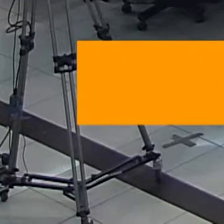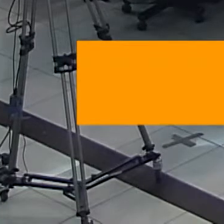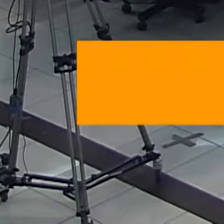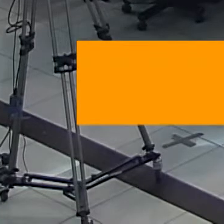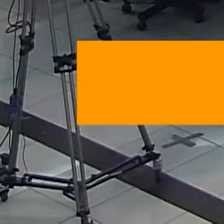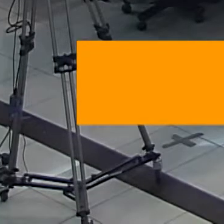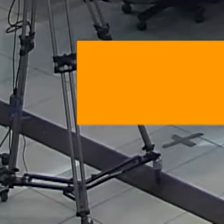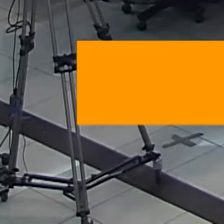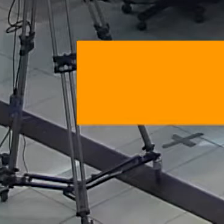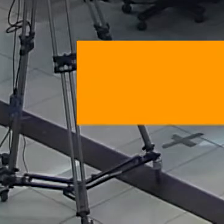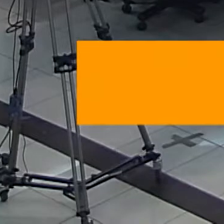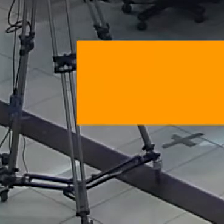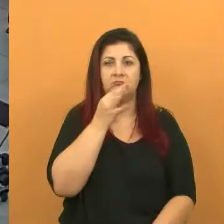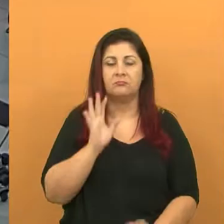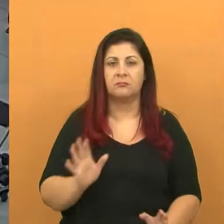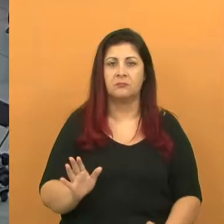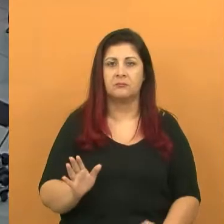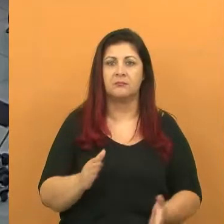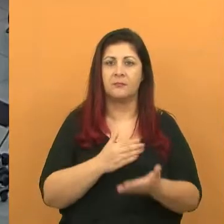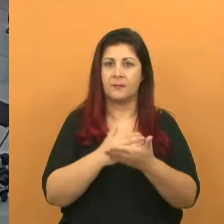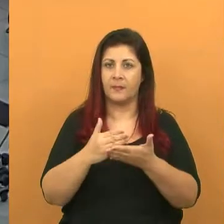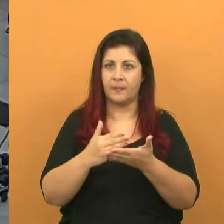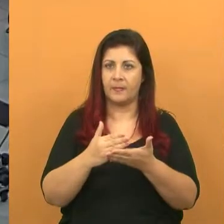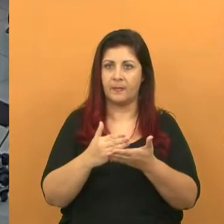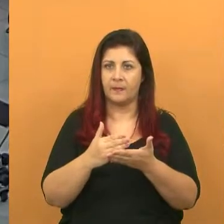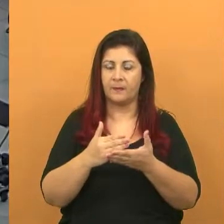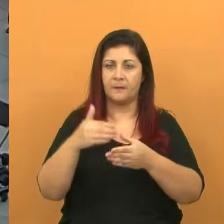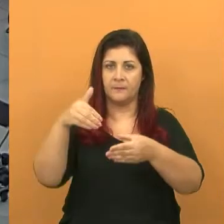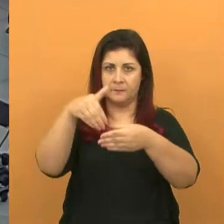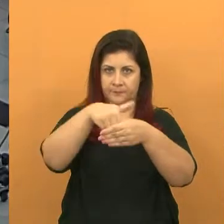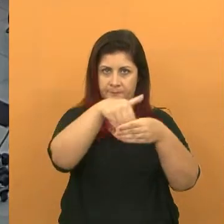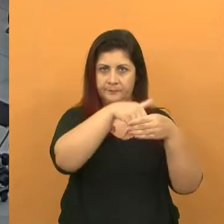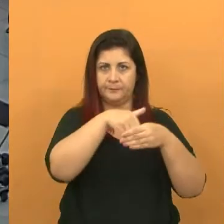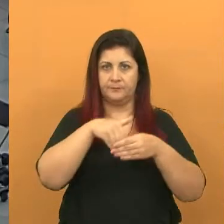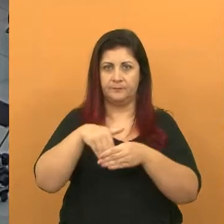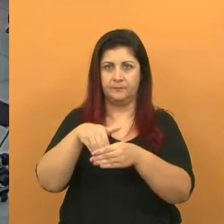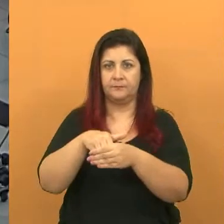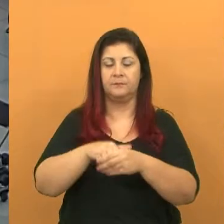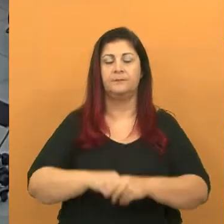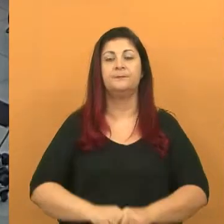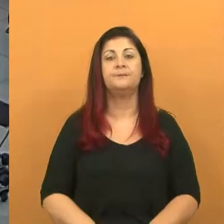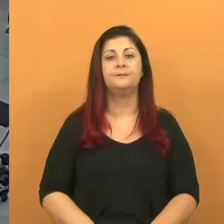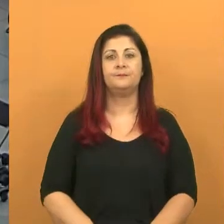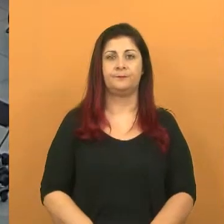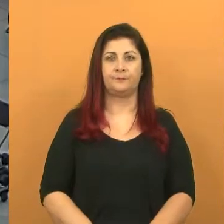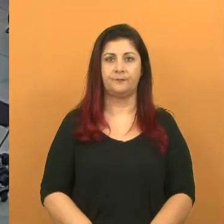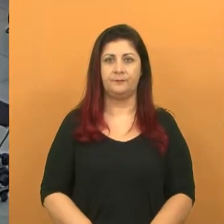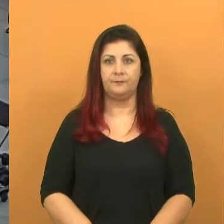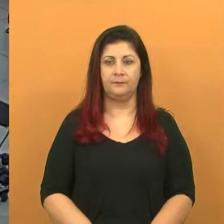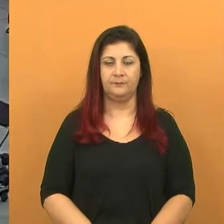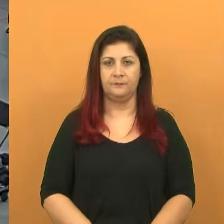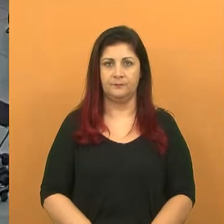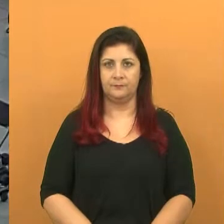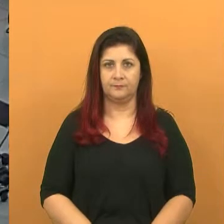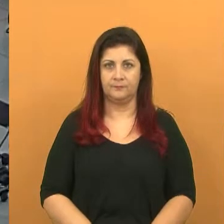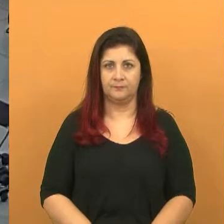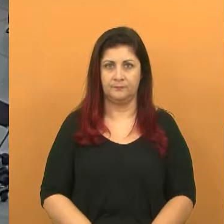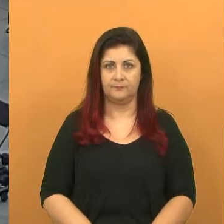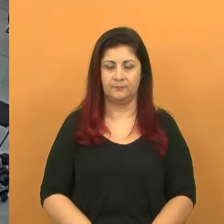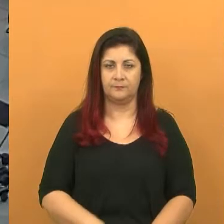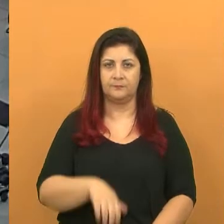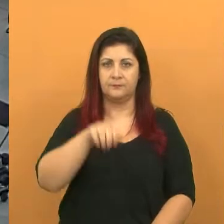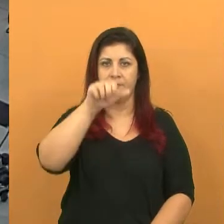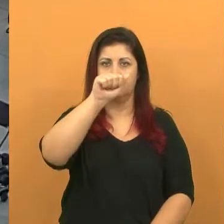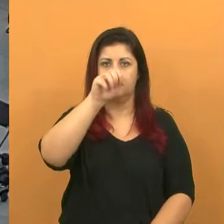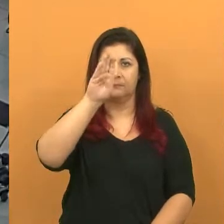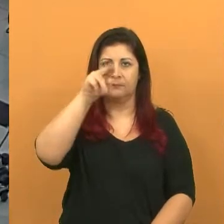Não havendo manifestação dos pares, então vamos à votação do projeto na forma nominal. Como vota o vereador